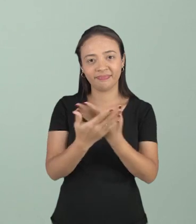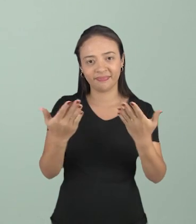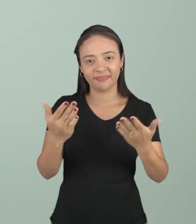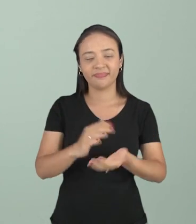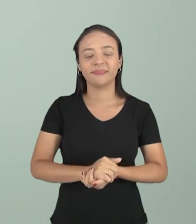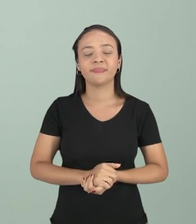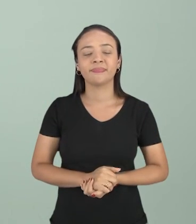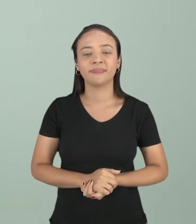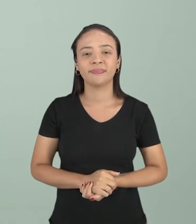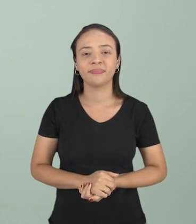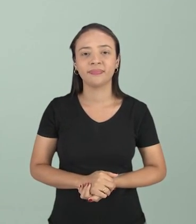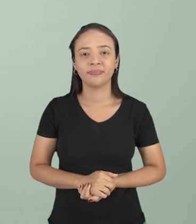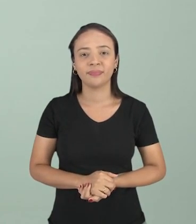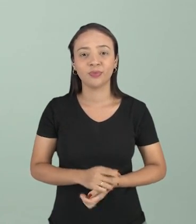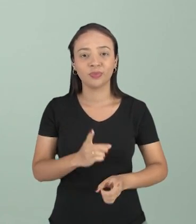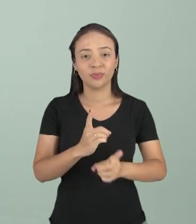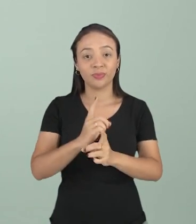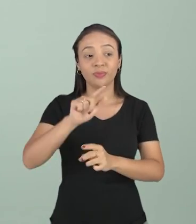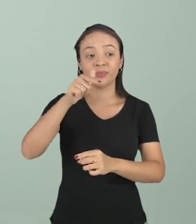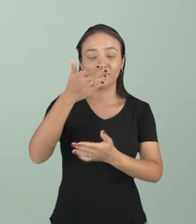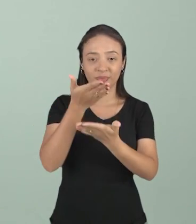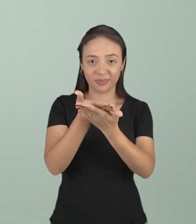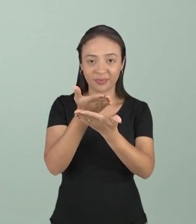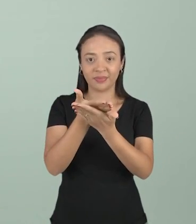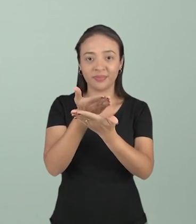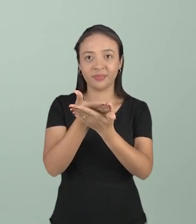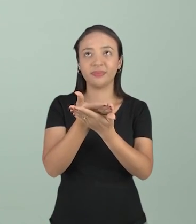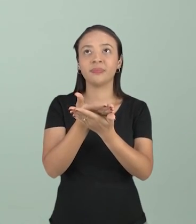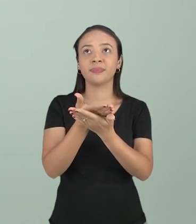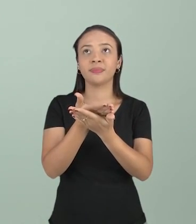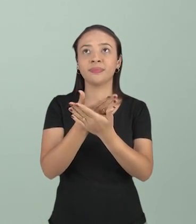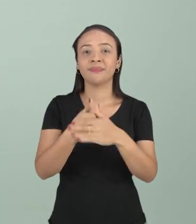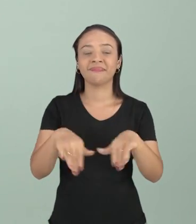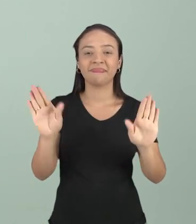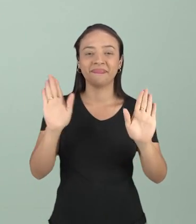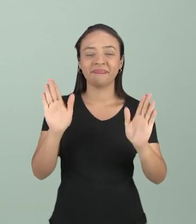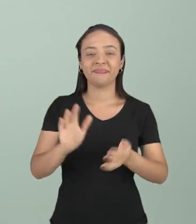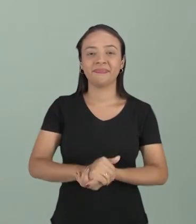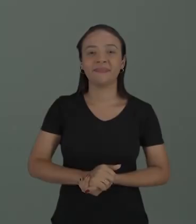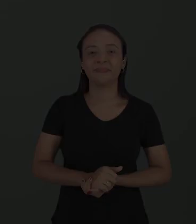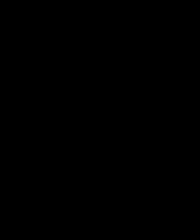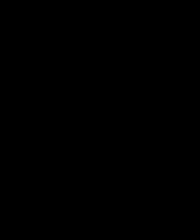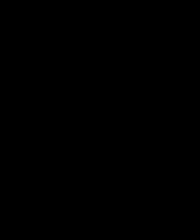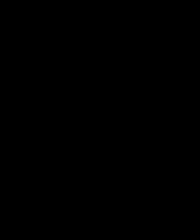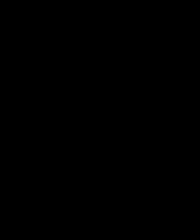de vocês até aqui. Nos vemos na próxima aula. See you!